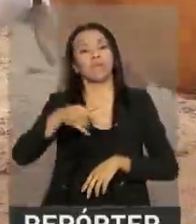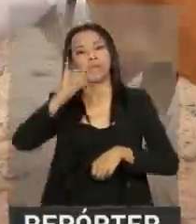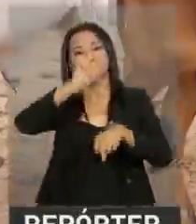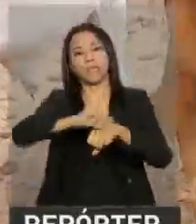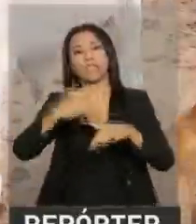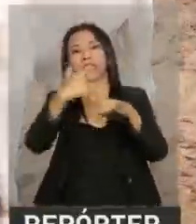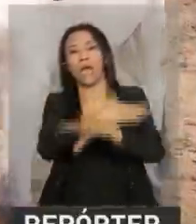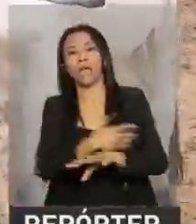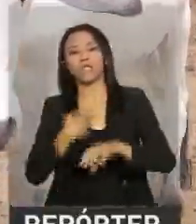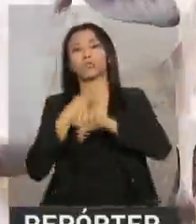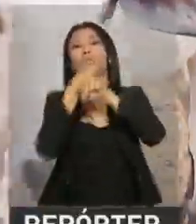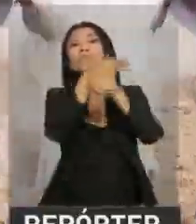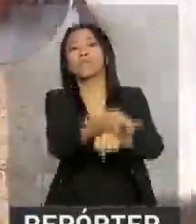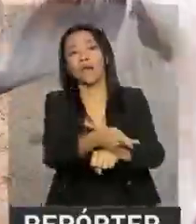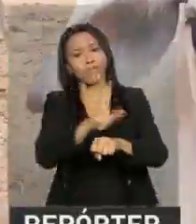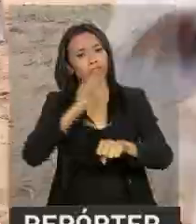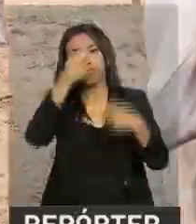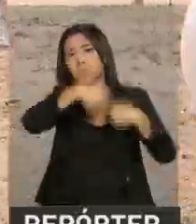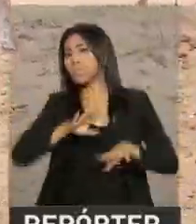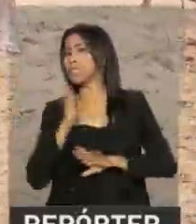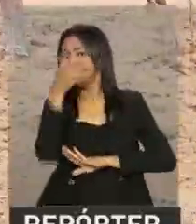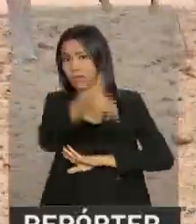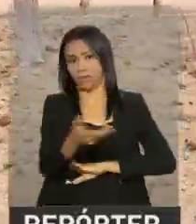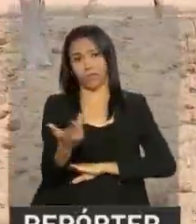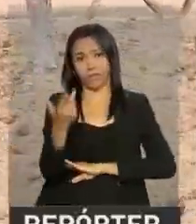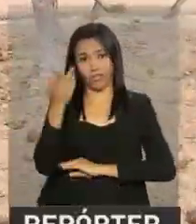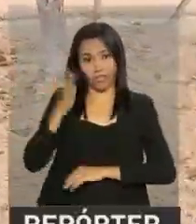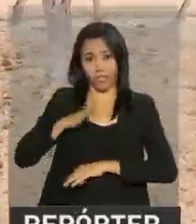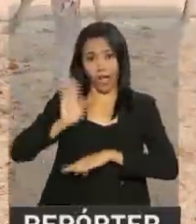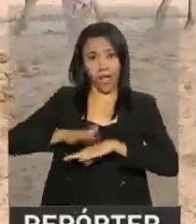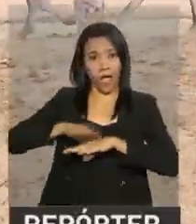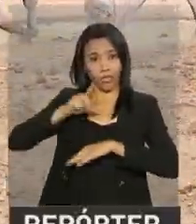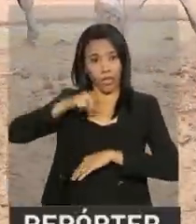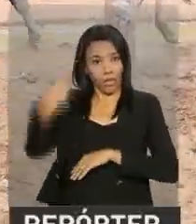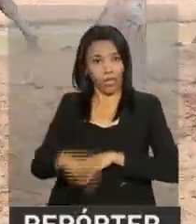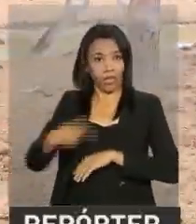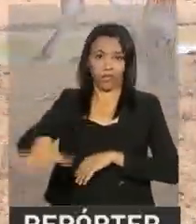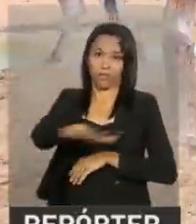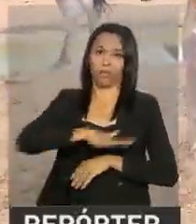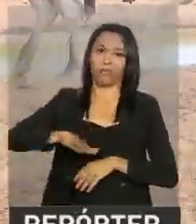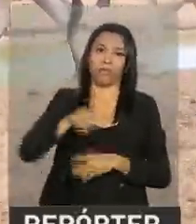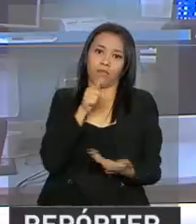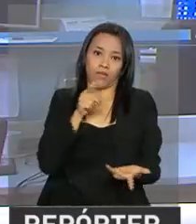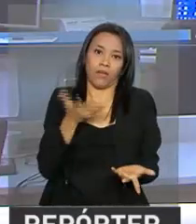já vem por mercado, a gente aqui já produz para a gente e para ajudar os outros também.